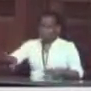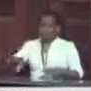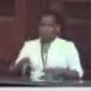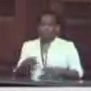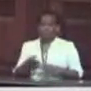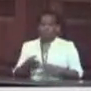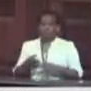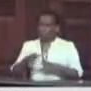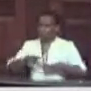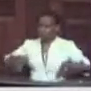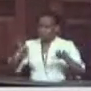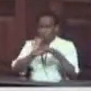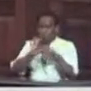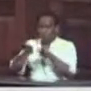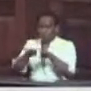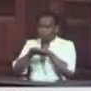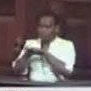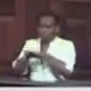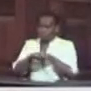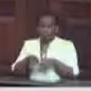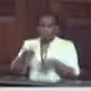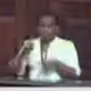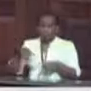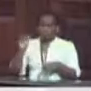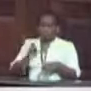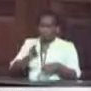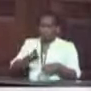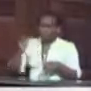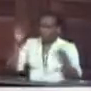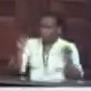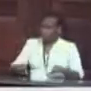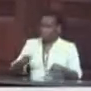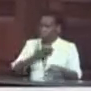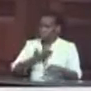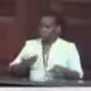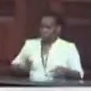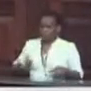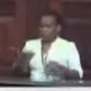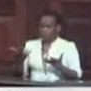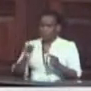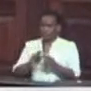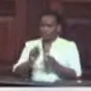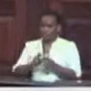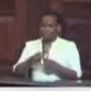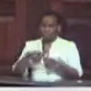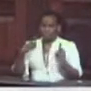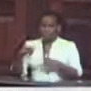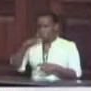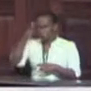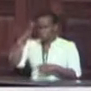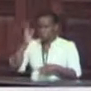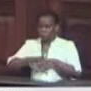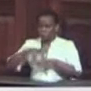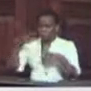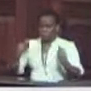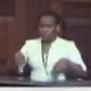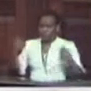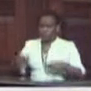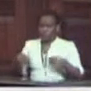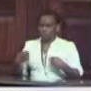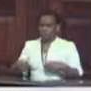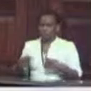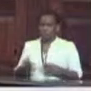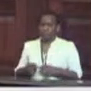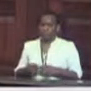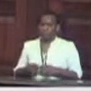unanimidade a maior crueldade e maldade que o governo faria com as pessoas que mais precisam no